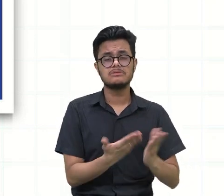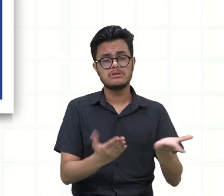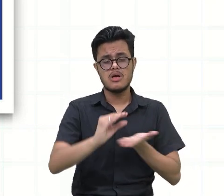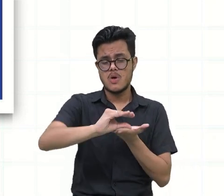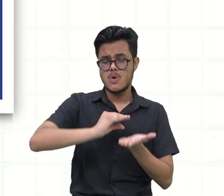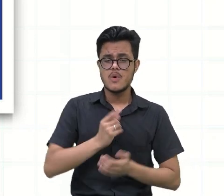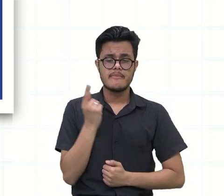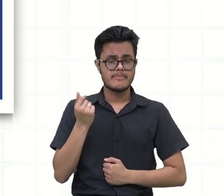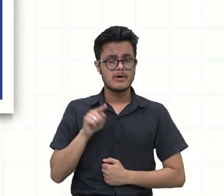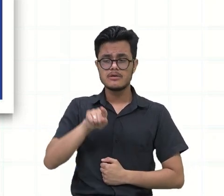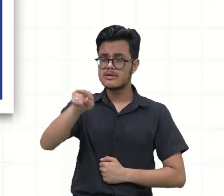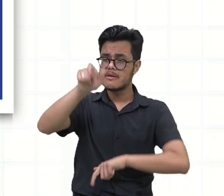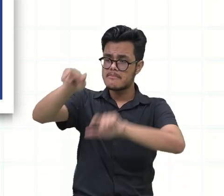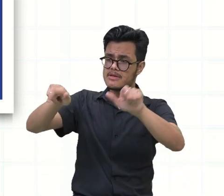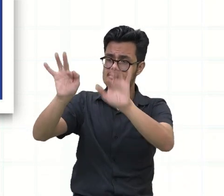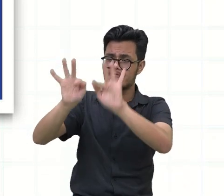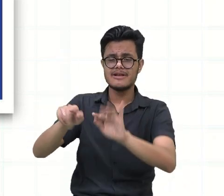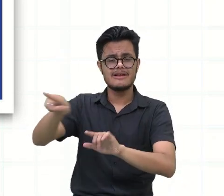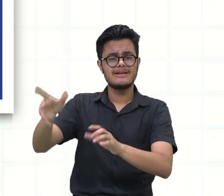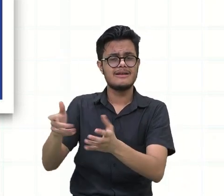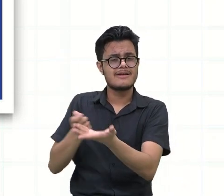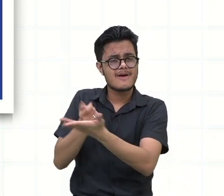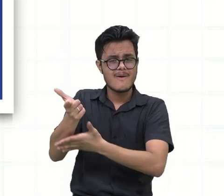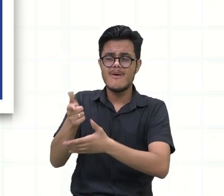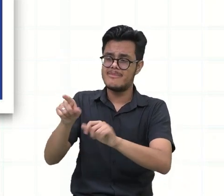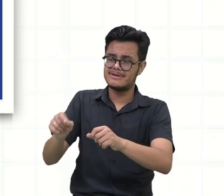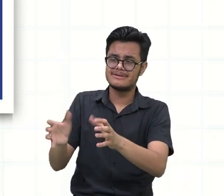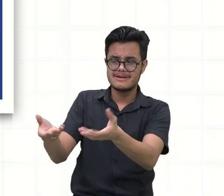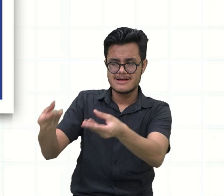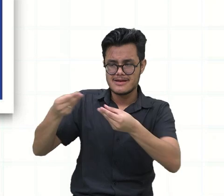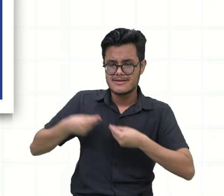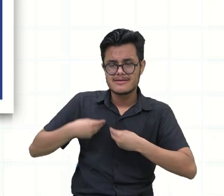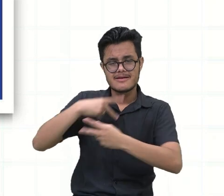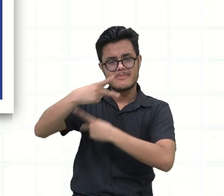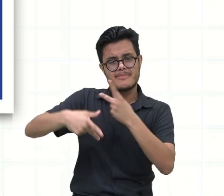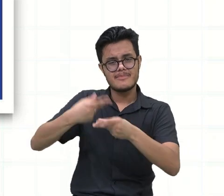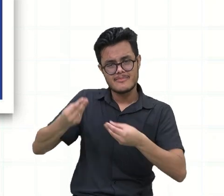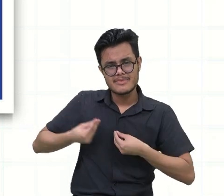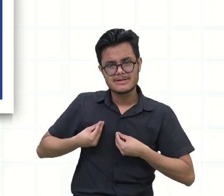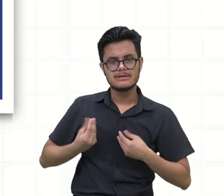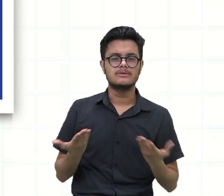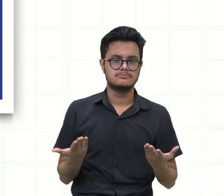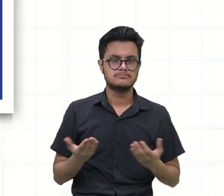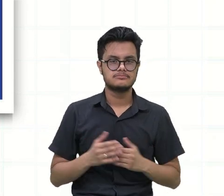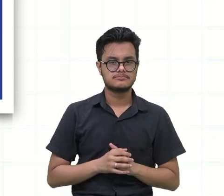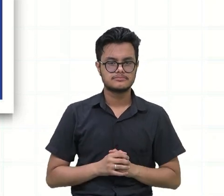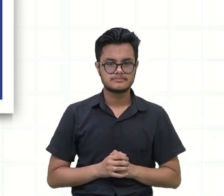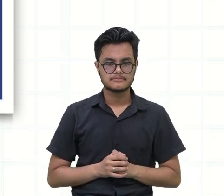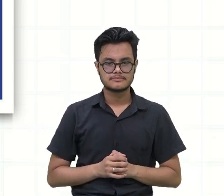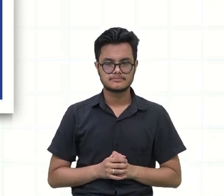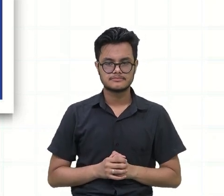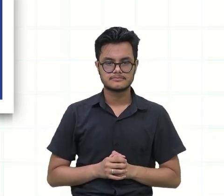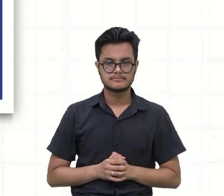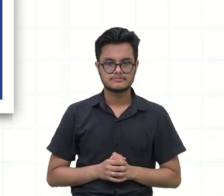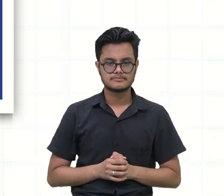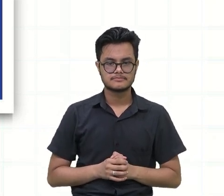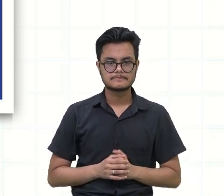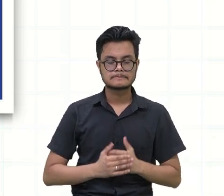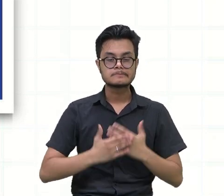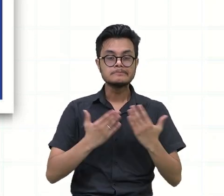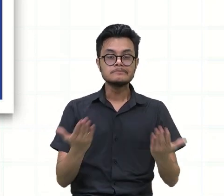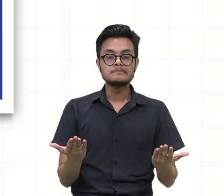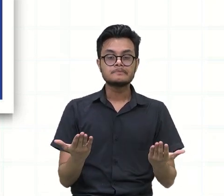dinheiro e as pessoas vão poder ter acesso, utilizar esses produtos, né? Então, nós podemos